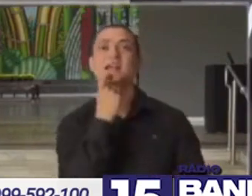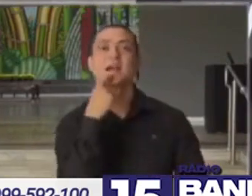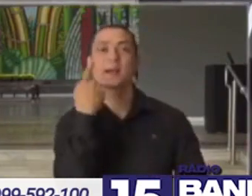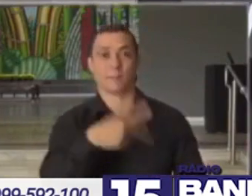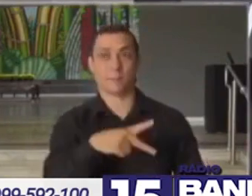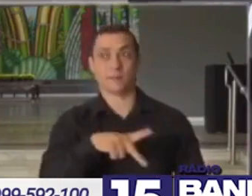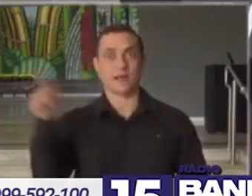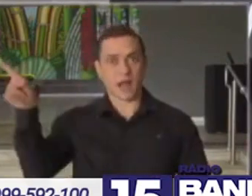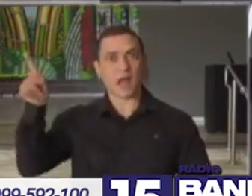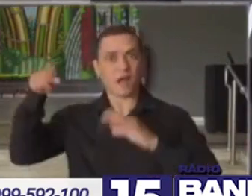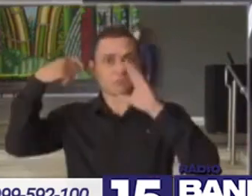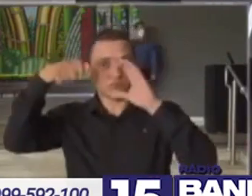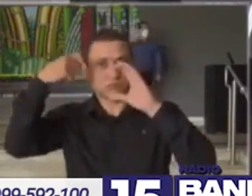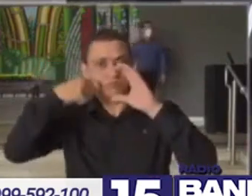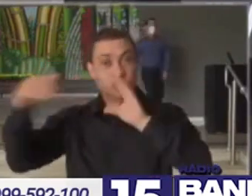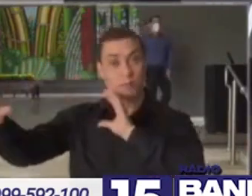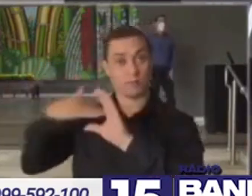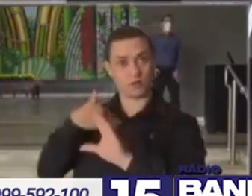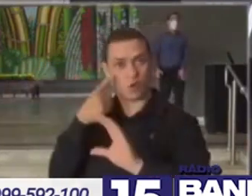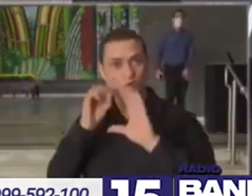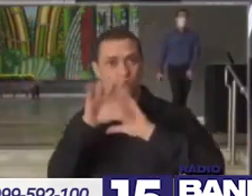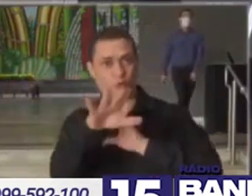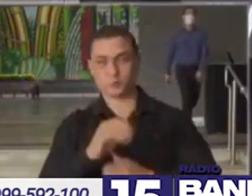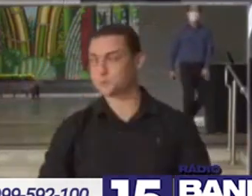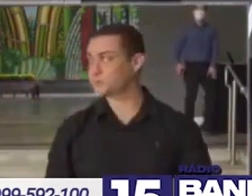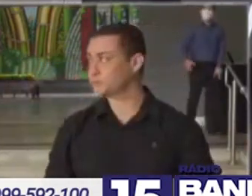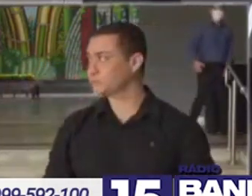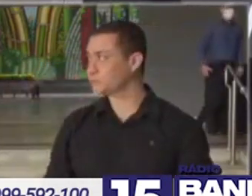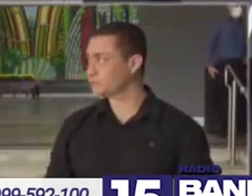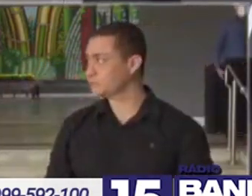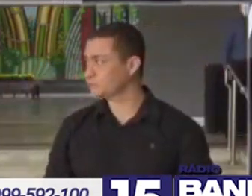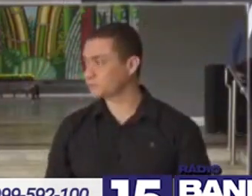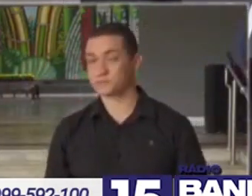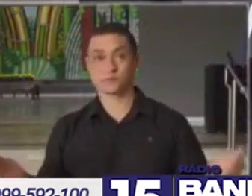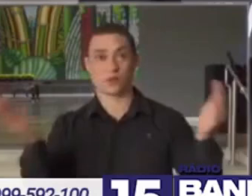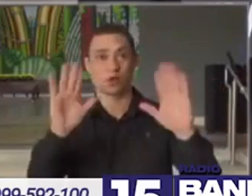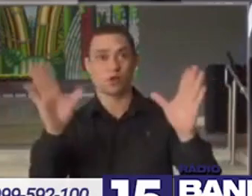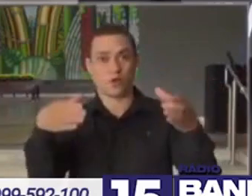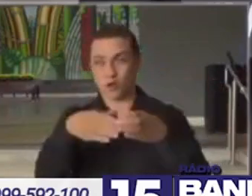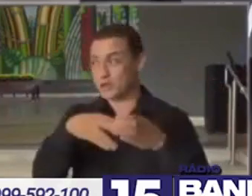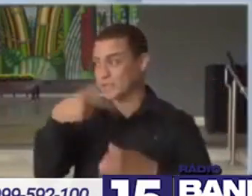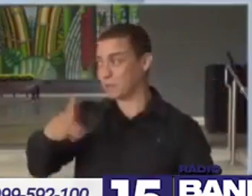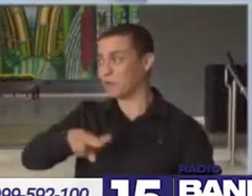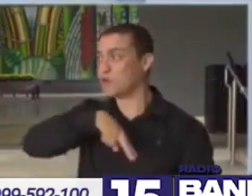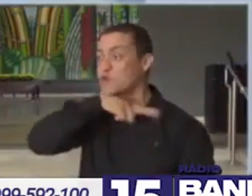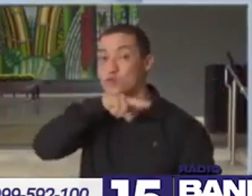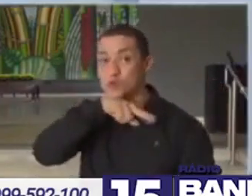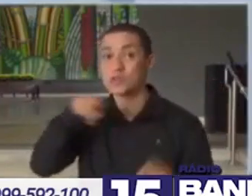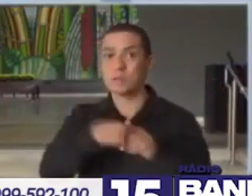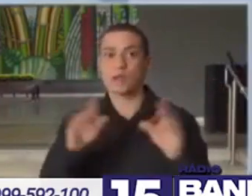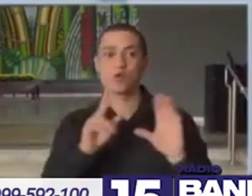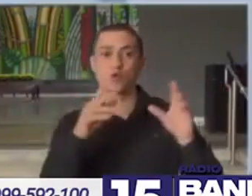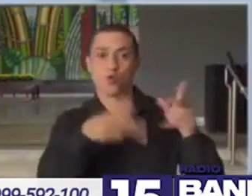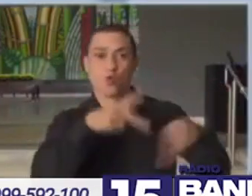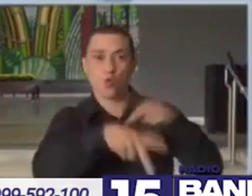vacina para o Brasil. Vocês estão vendo agora em tela essa imagem real do avião da